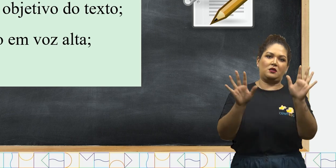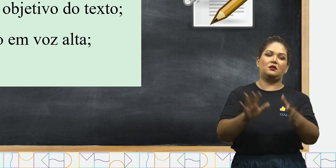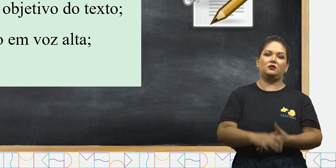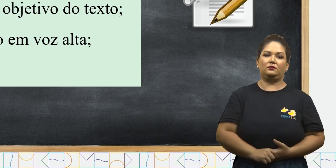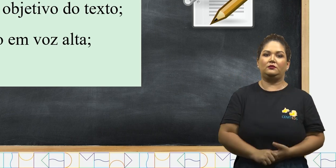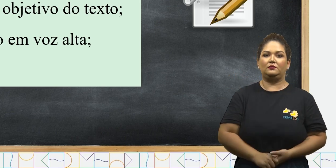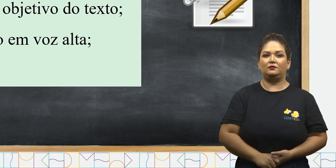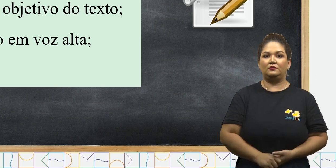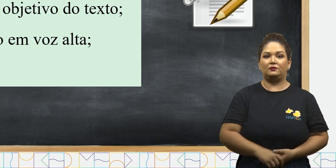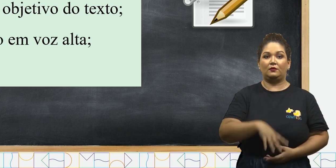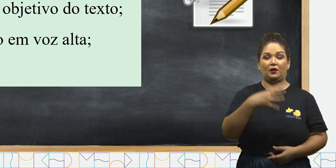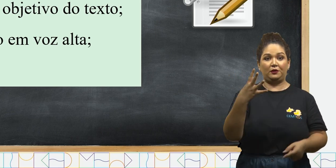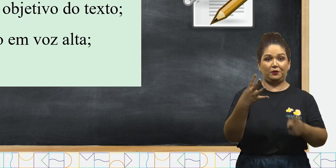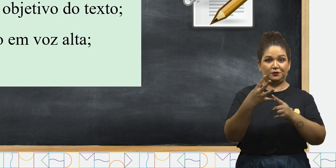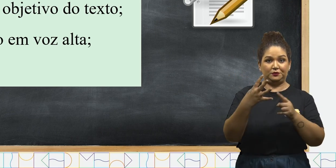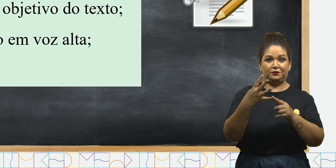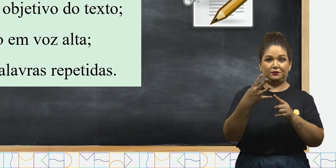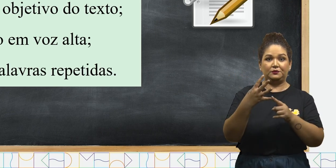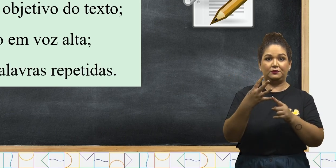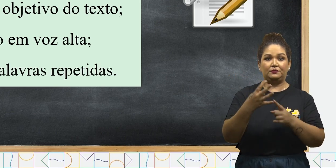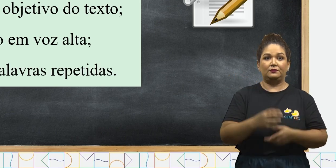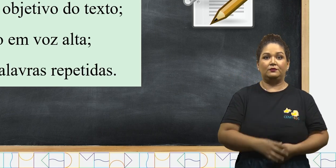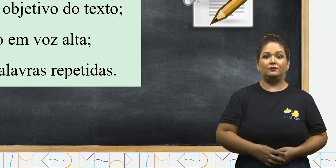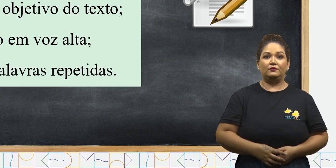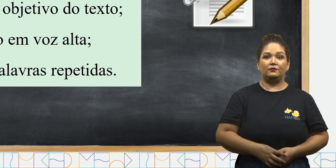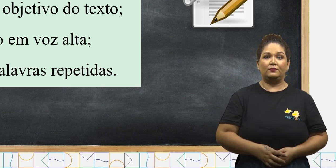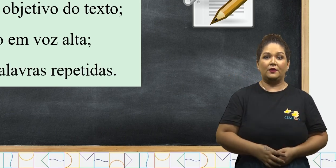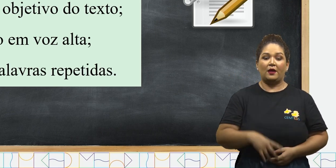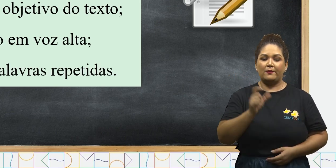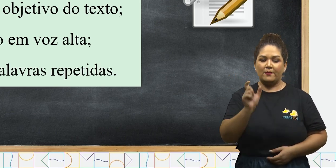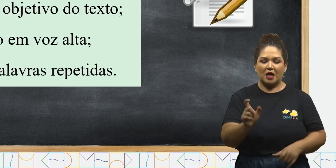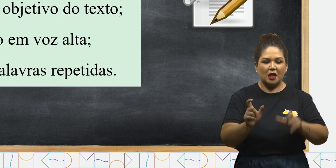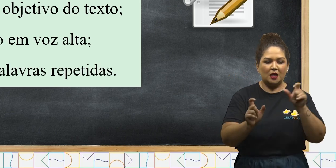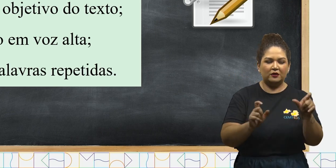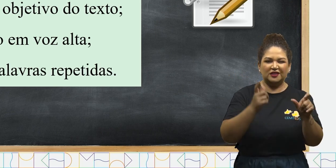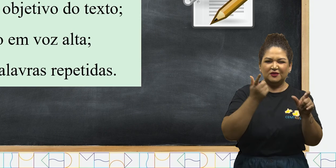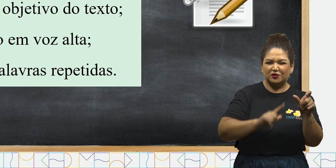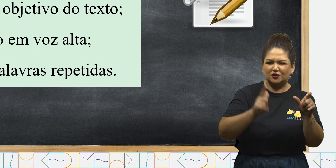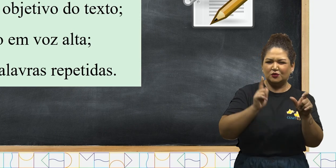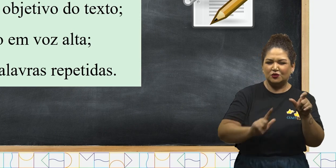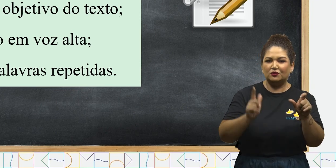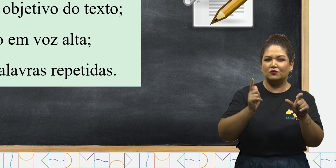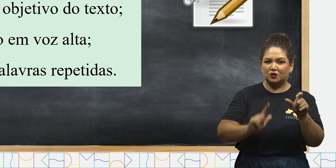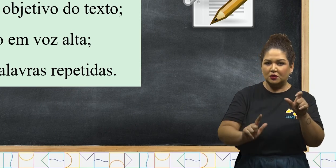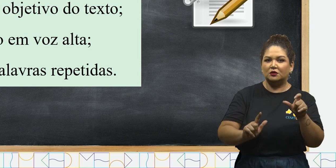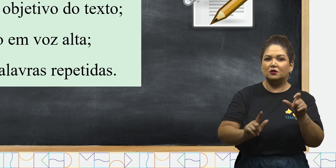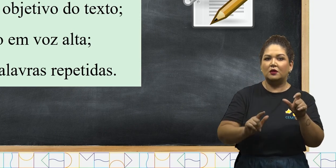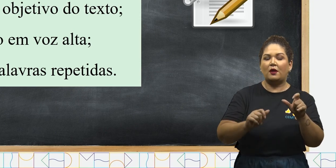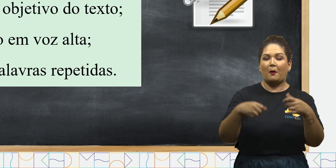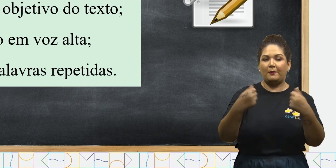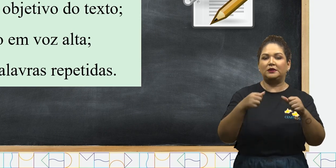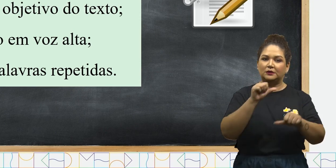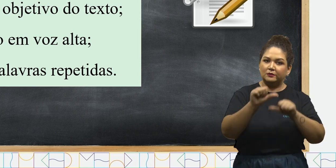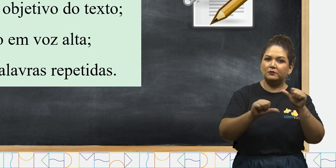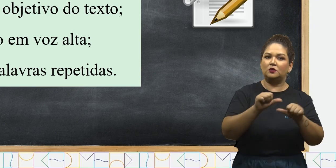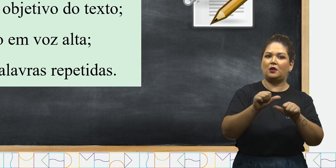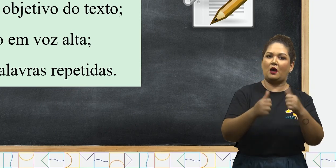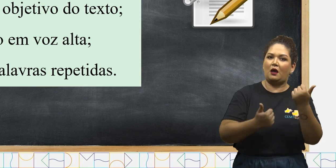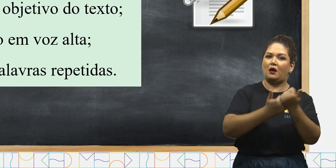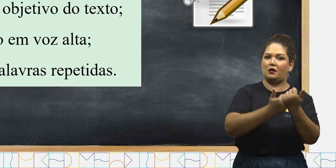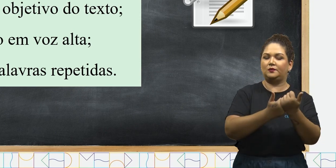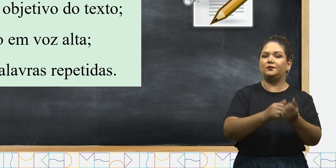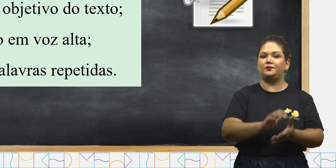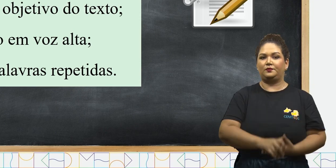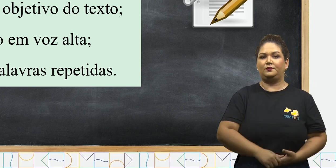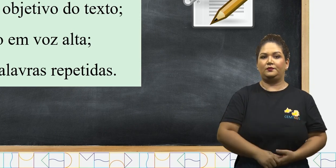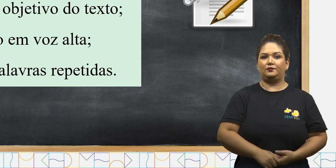mais clara. Quarto passo. Verifique palavras repetidas. Treine bastante esses